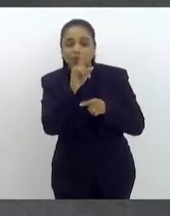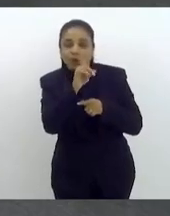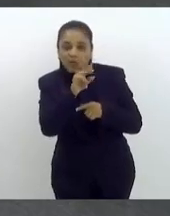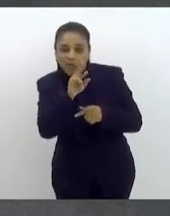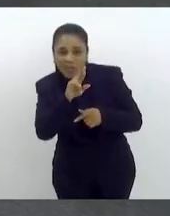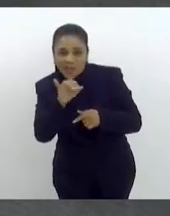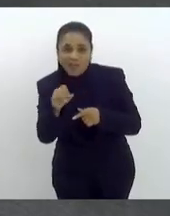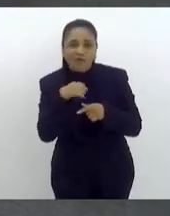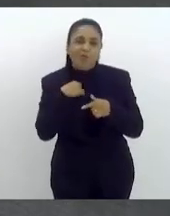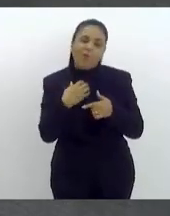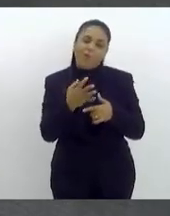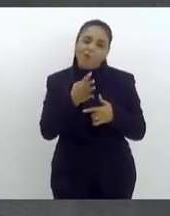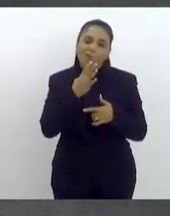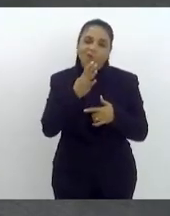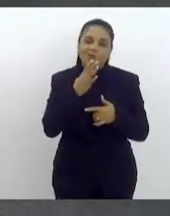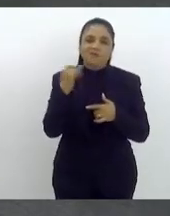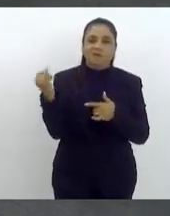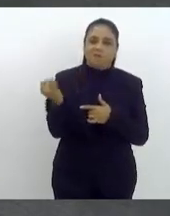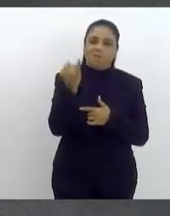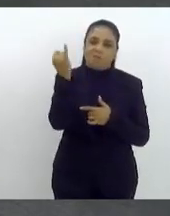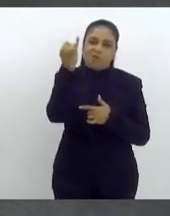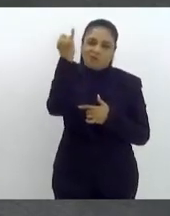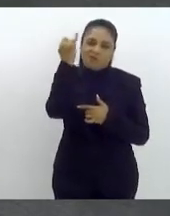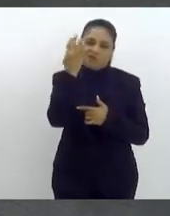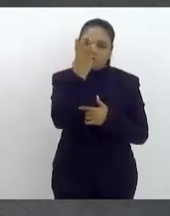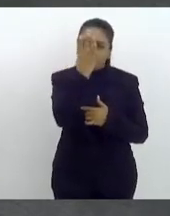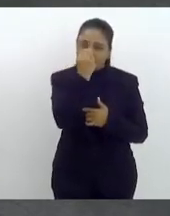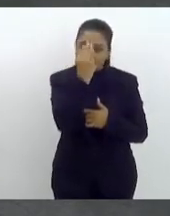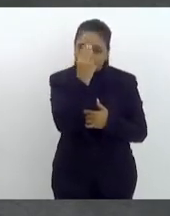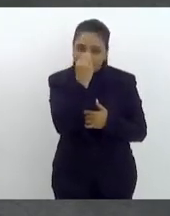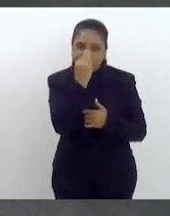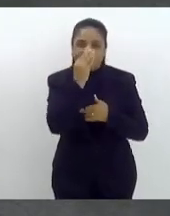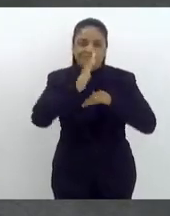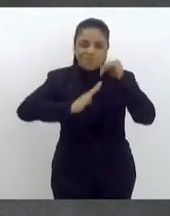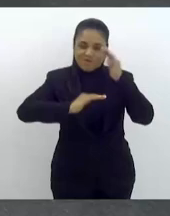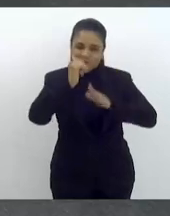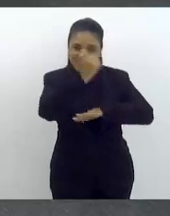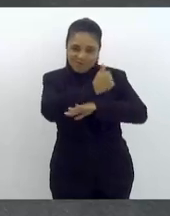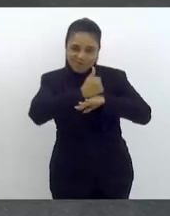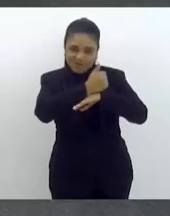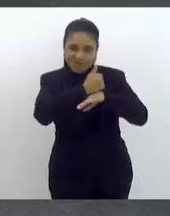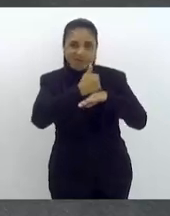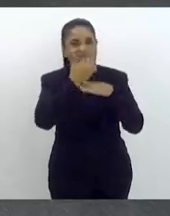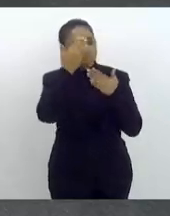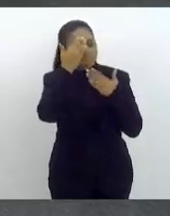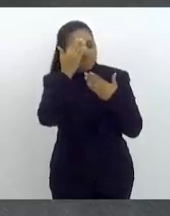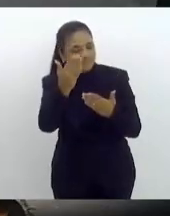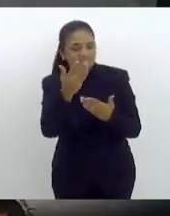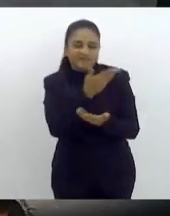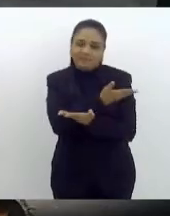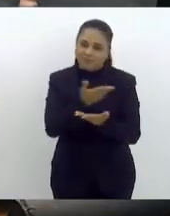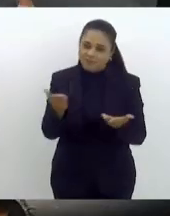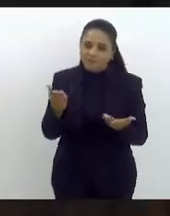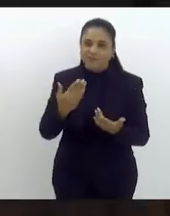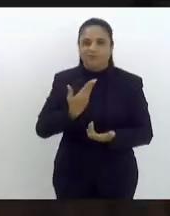a importância da fotografia Fluminense caminha nesse sentido Muitíssimo obrigada a todas e todos os colegas deputada Renata